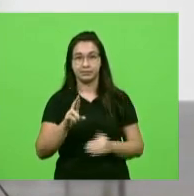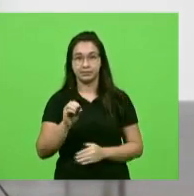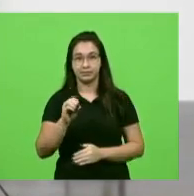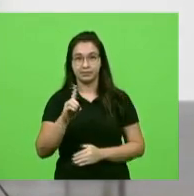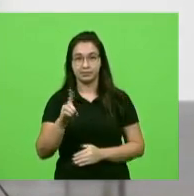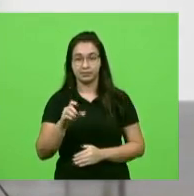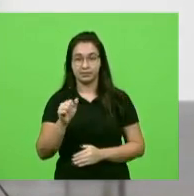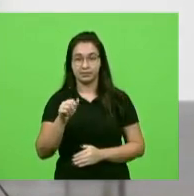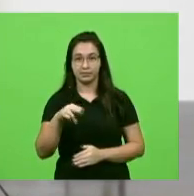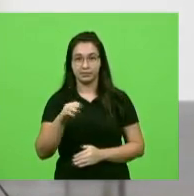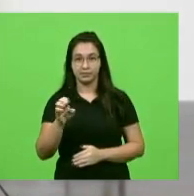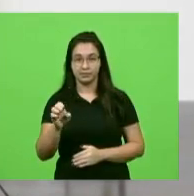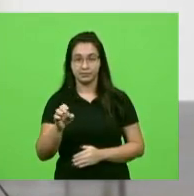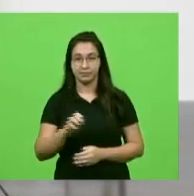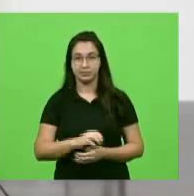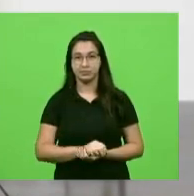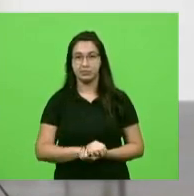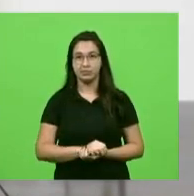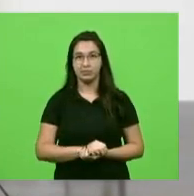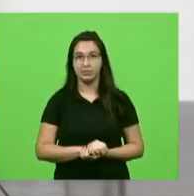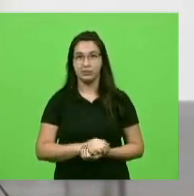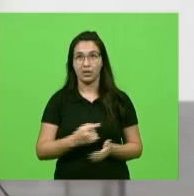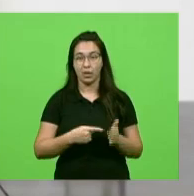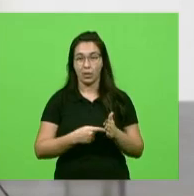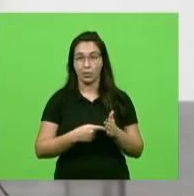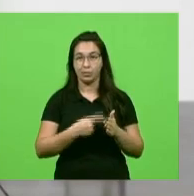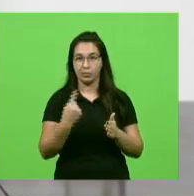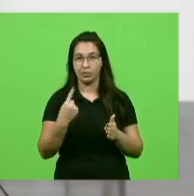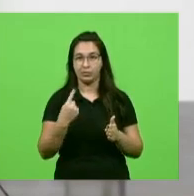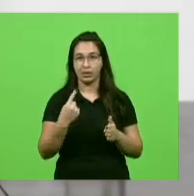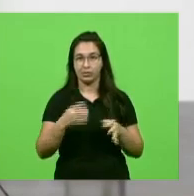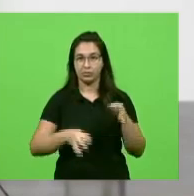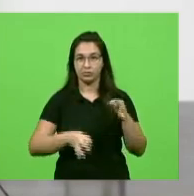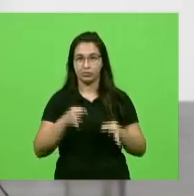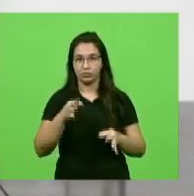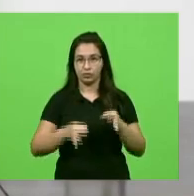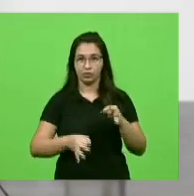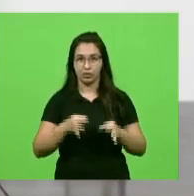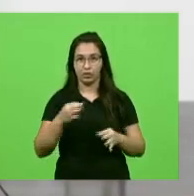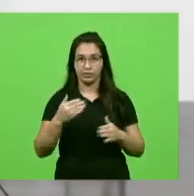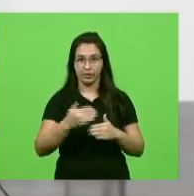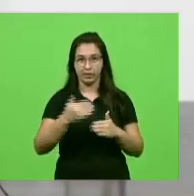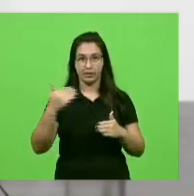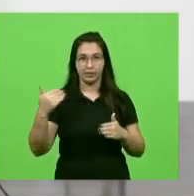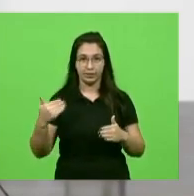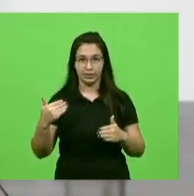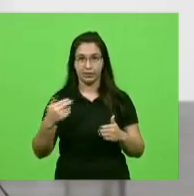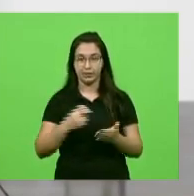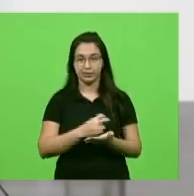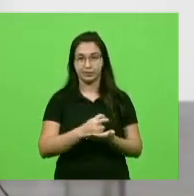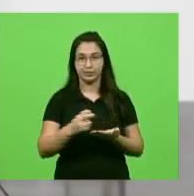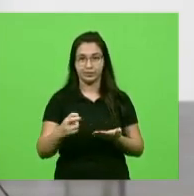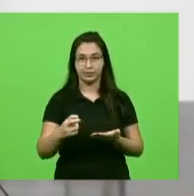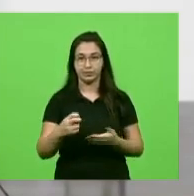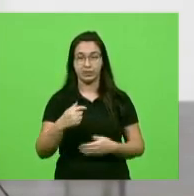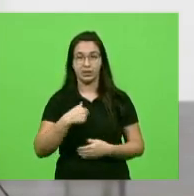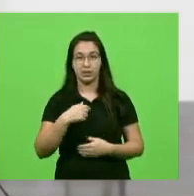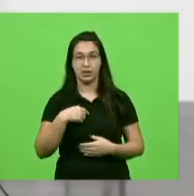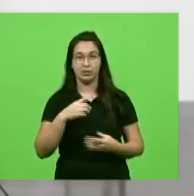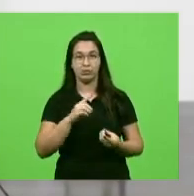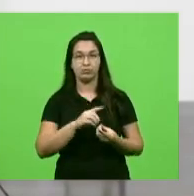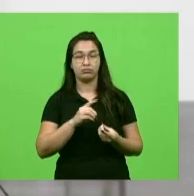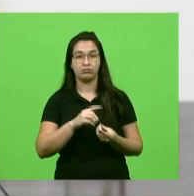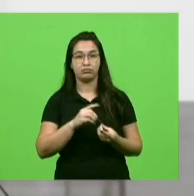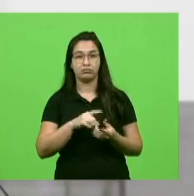do que aconteceu no primeiro julgamento, no primeiro tribunal de julgamento do impeachment, eu consulto vossas